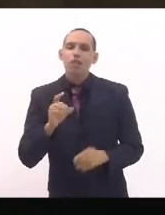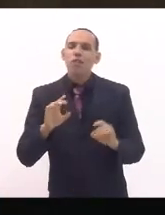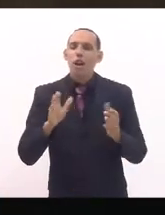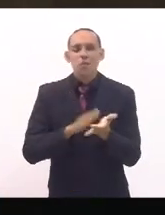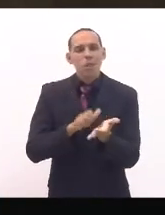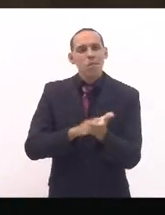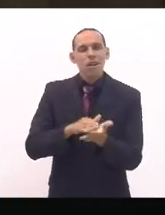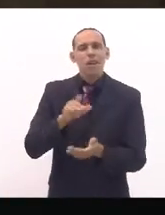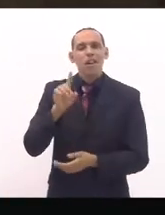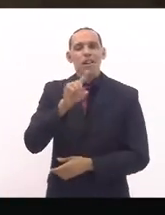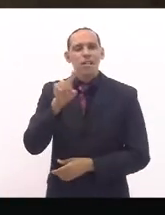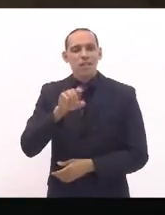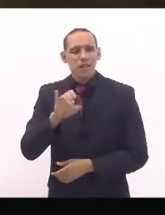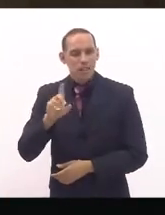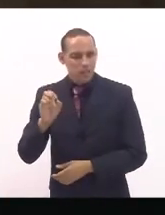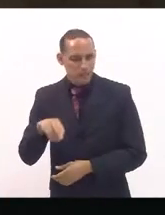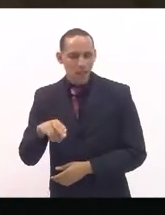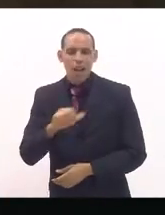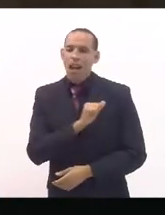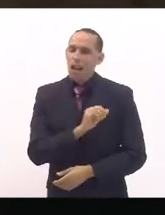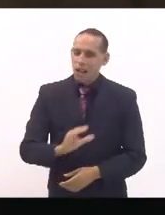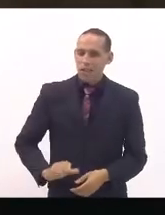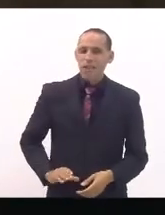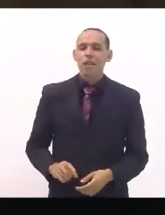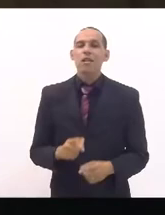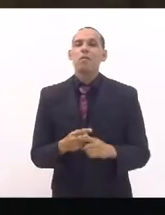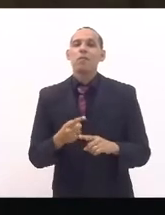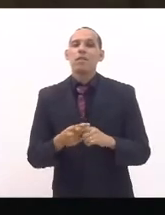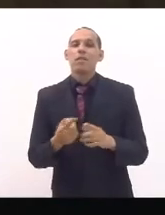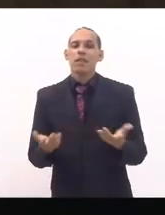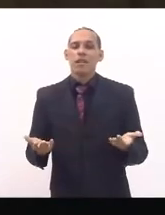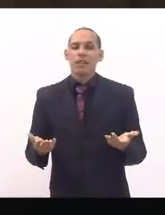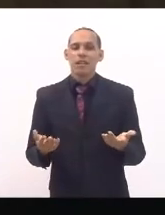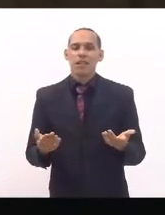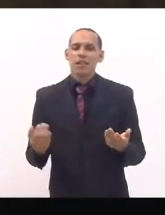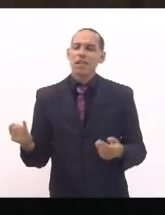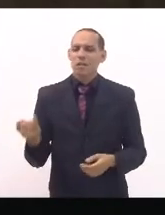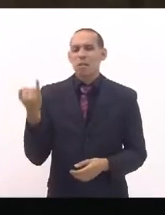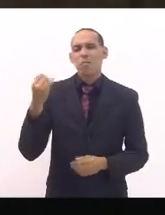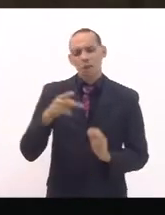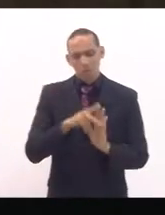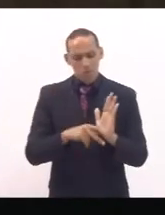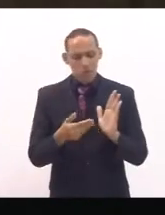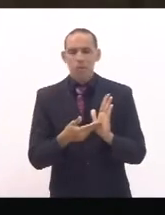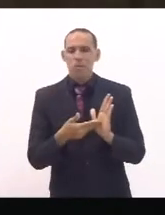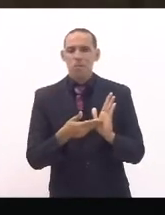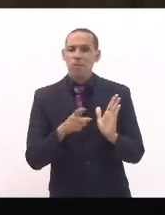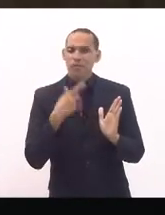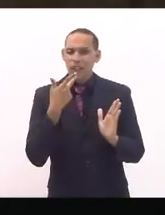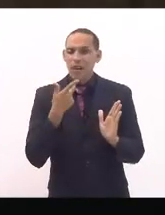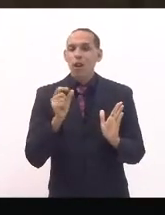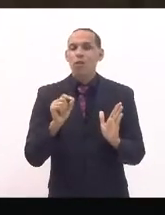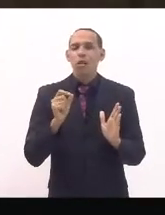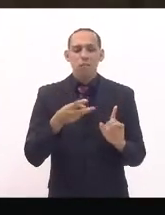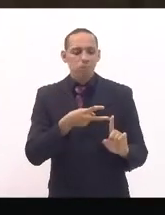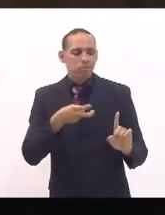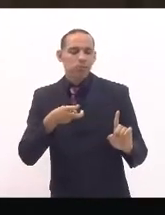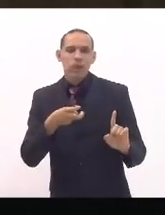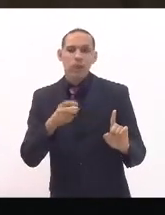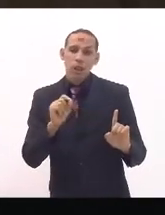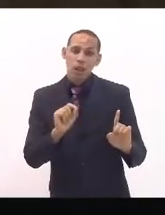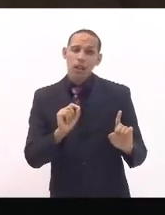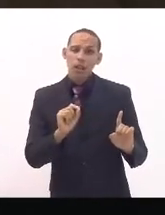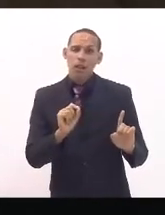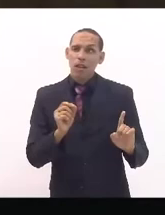parabenizar a deputada Zeidan, deputado André Siciliano, por esse importante projeto. Quando a gente fala de reconhecer